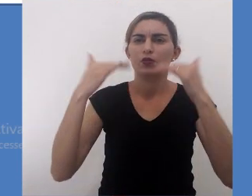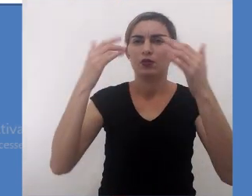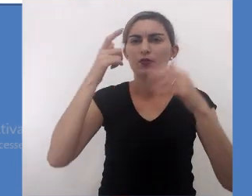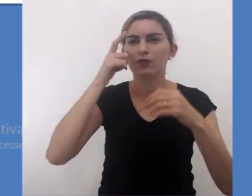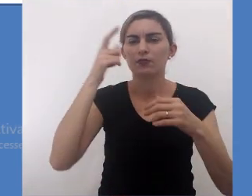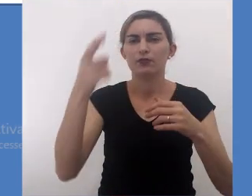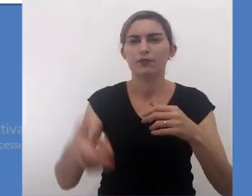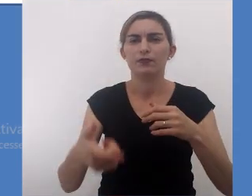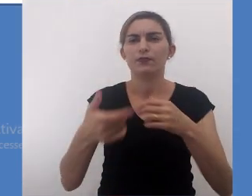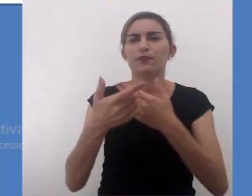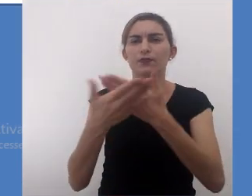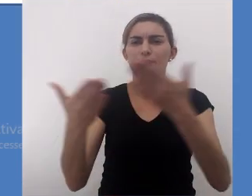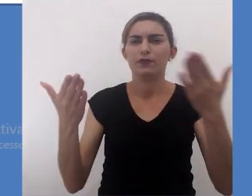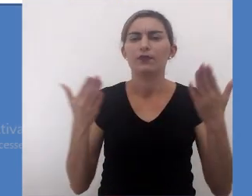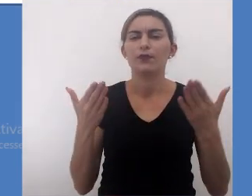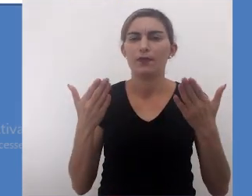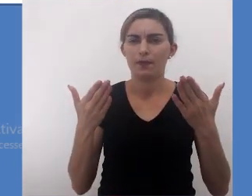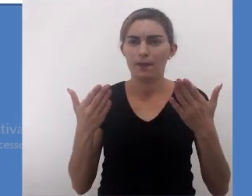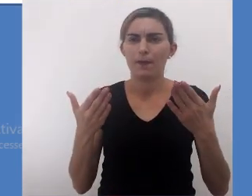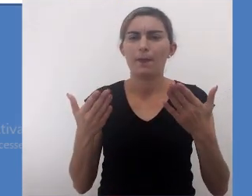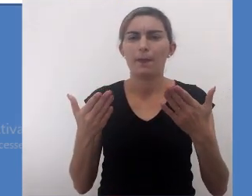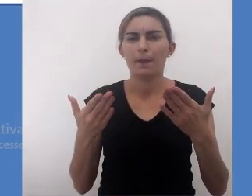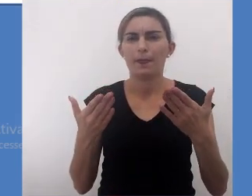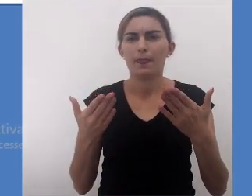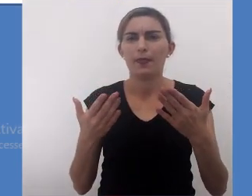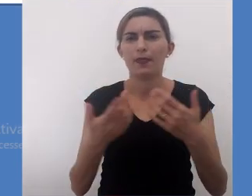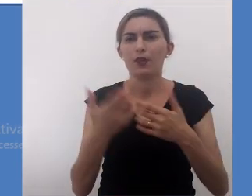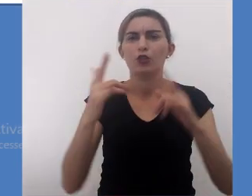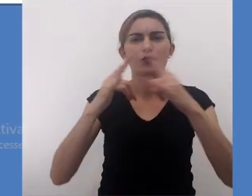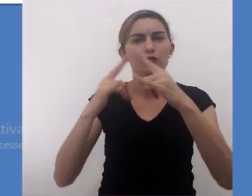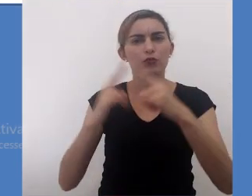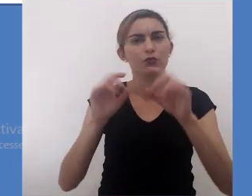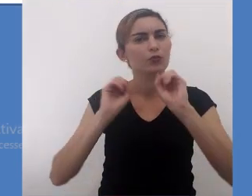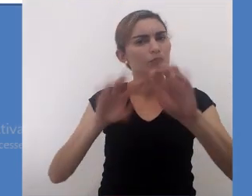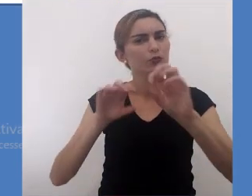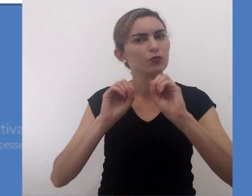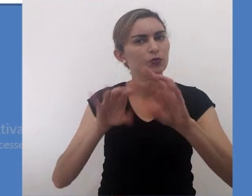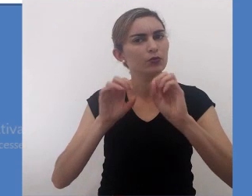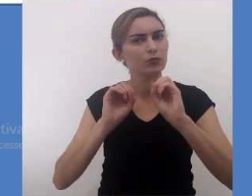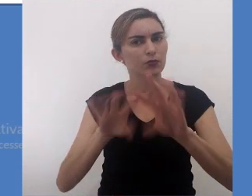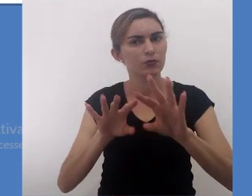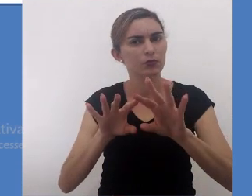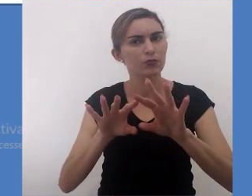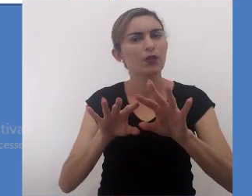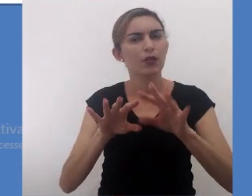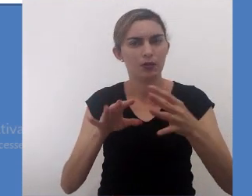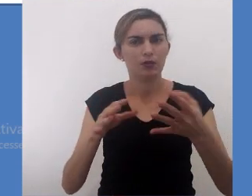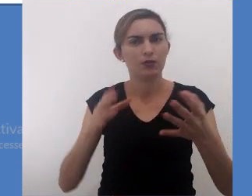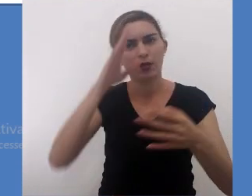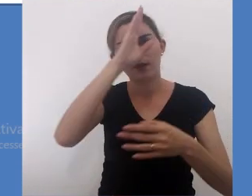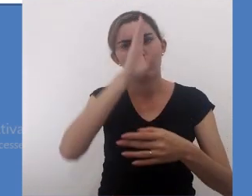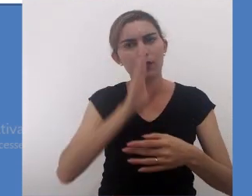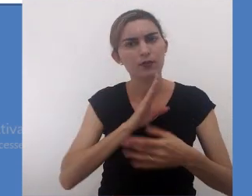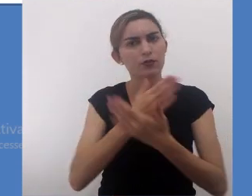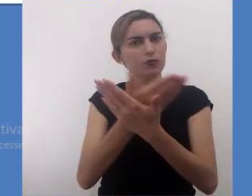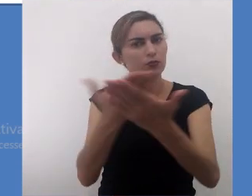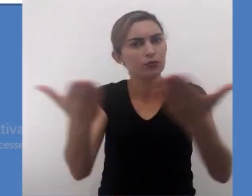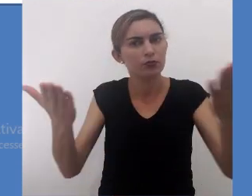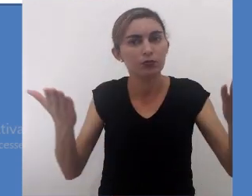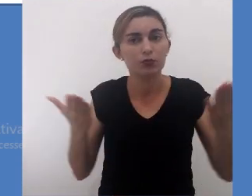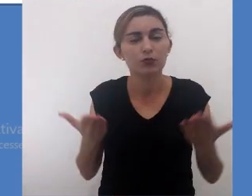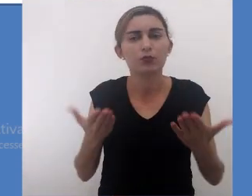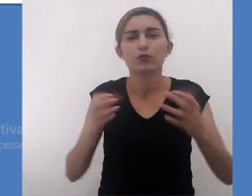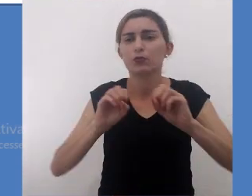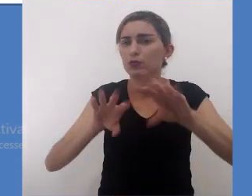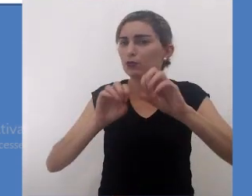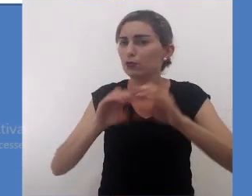as fábricas abandonadas na cidade, instituição do ensino laico e gratuito para